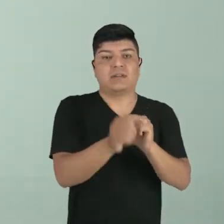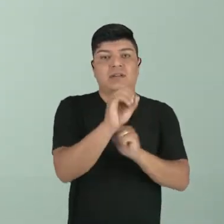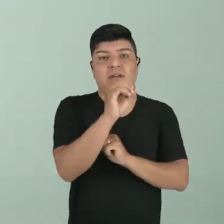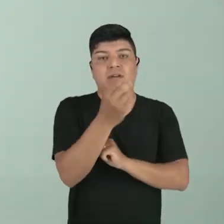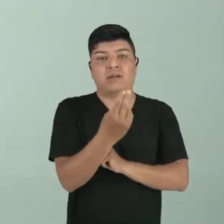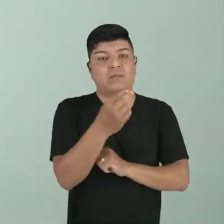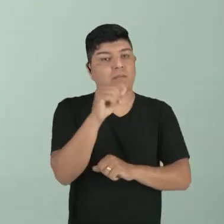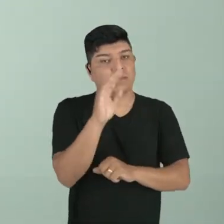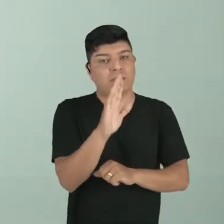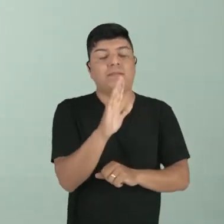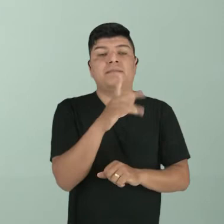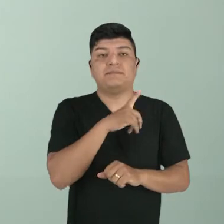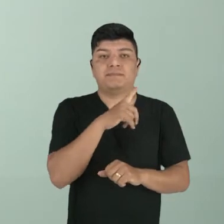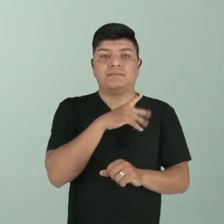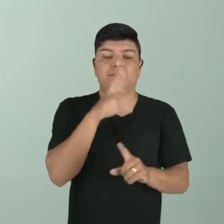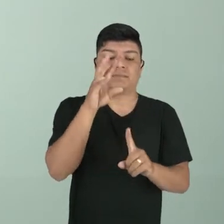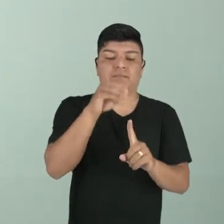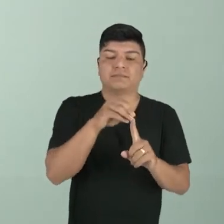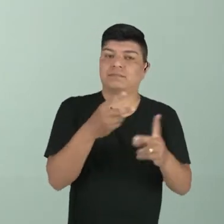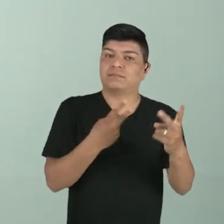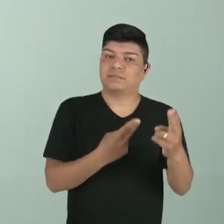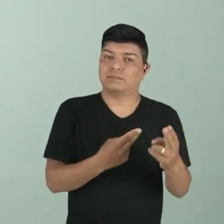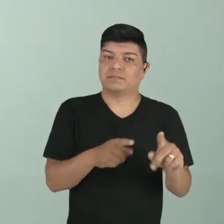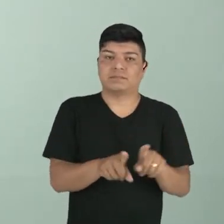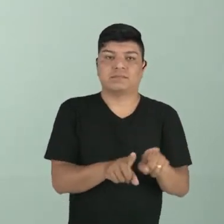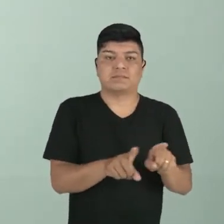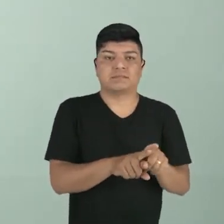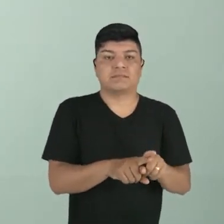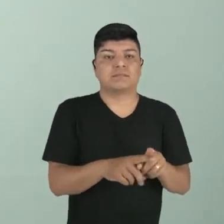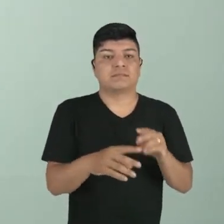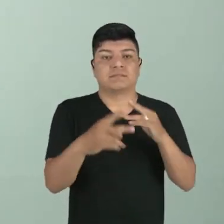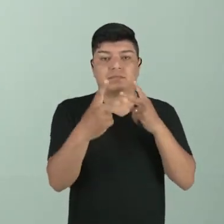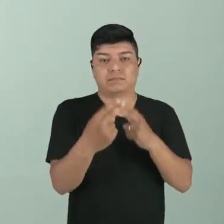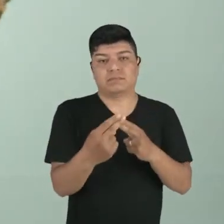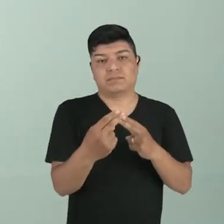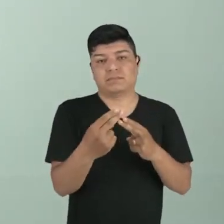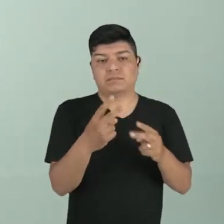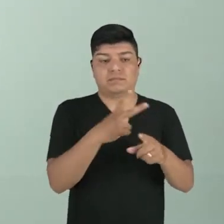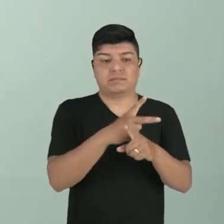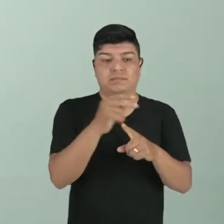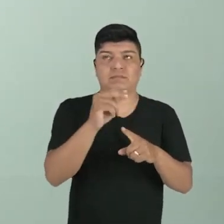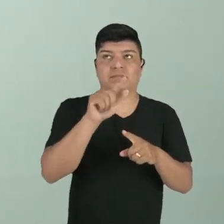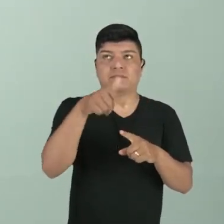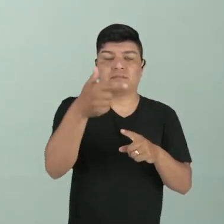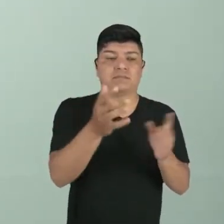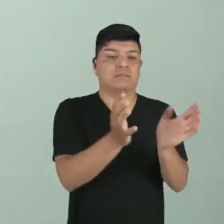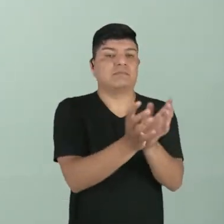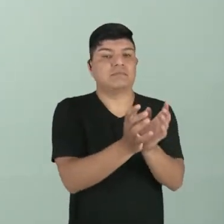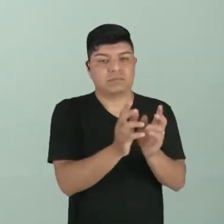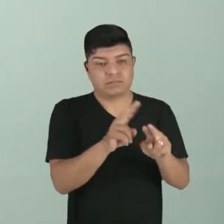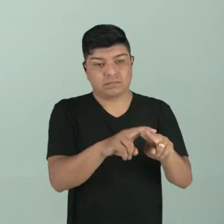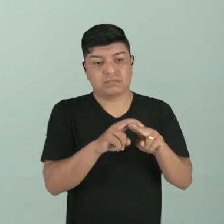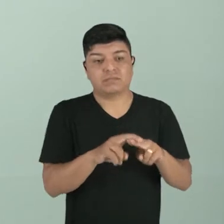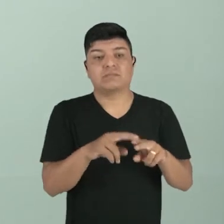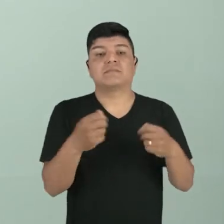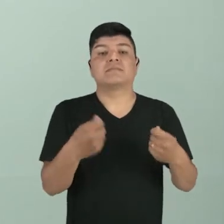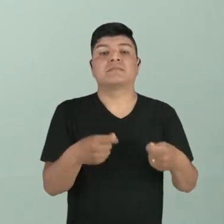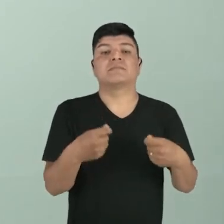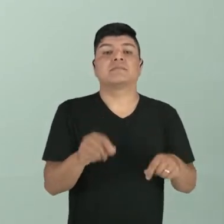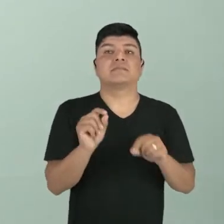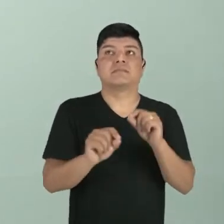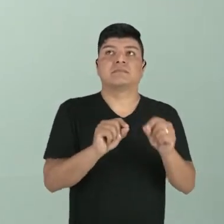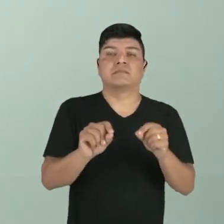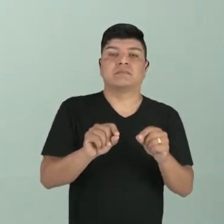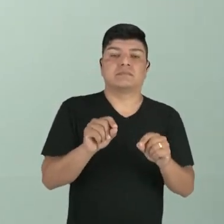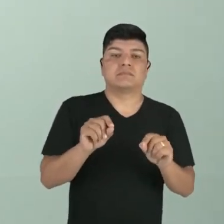todos esses atletas têm o mesmo objetivo tem um objetivo em comum que é vencer da equipa adversário E para isso você